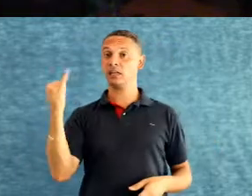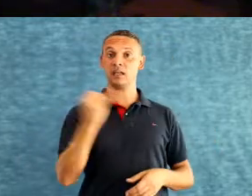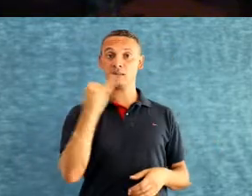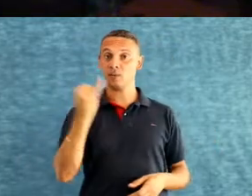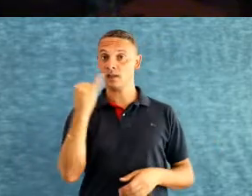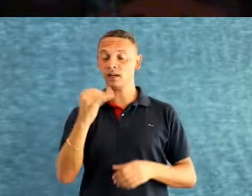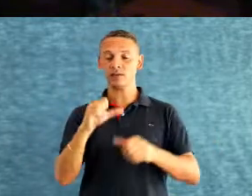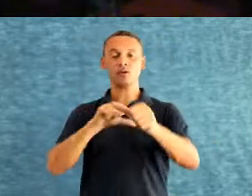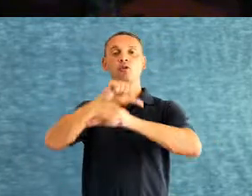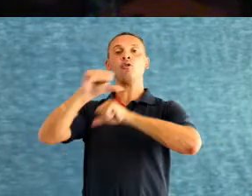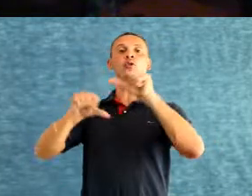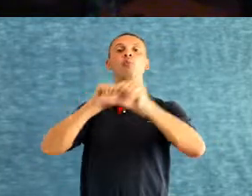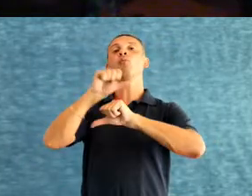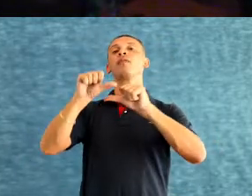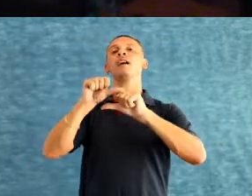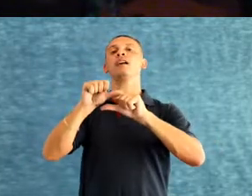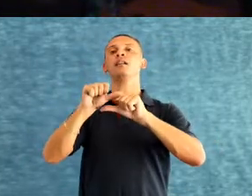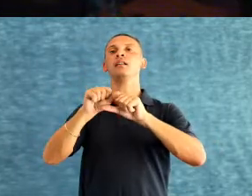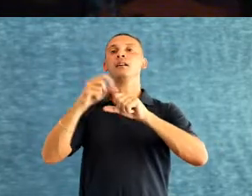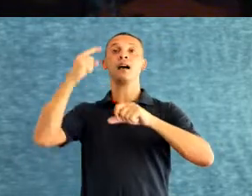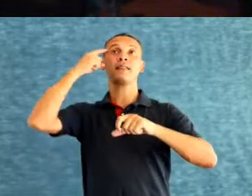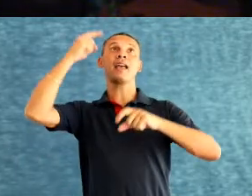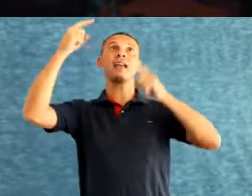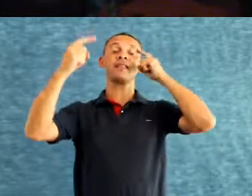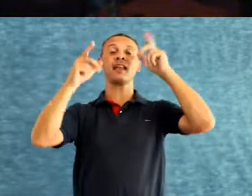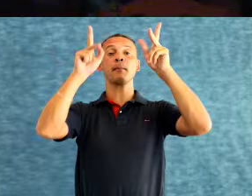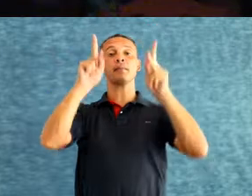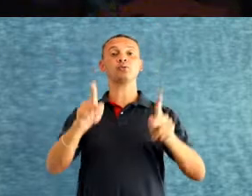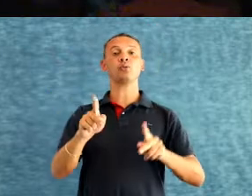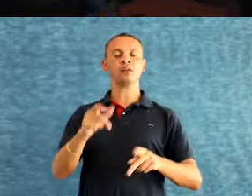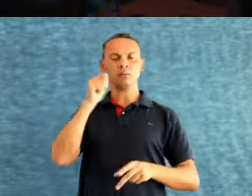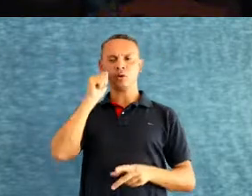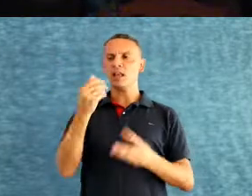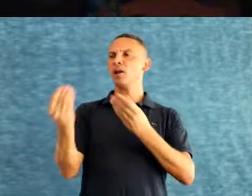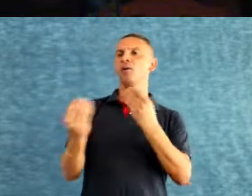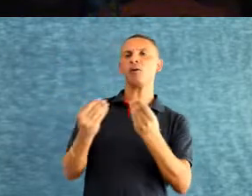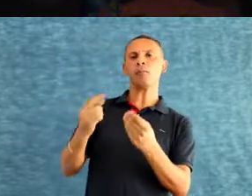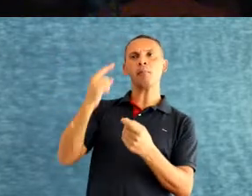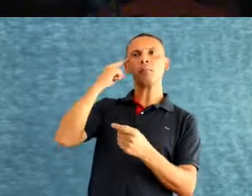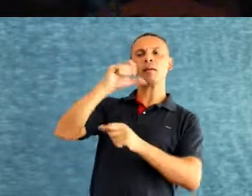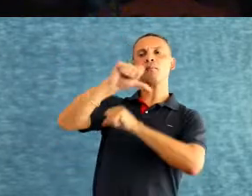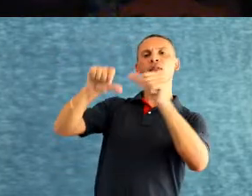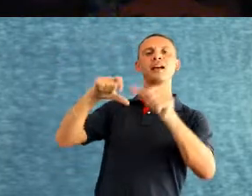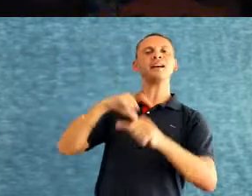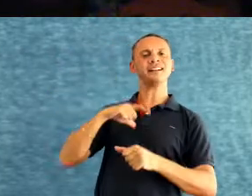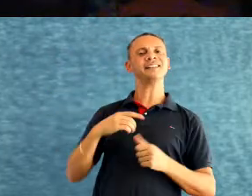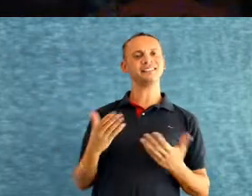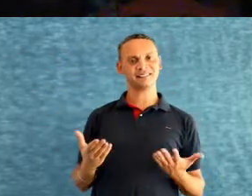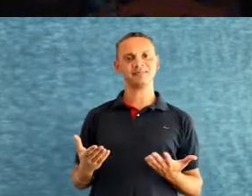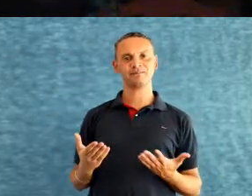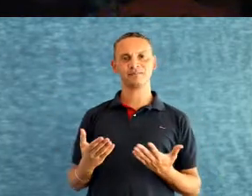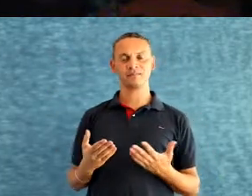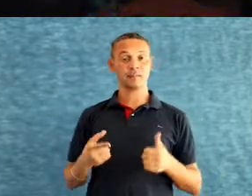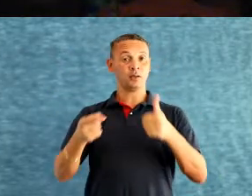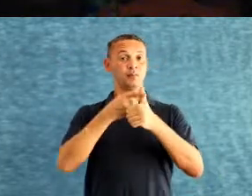ideológico vigente no que diz respeito ao comportamento das mulheres e, naturalmente, o dos homens, seus contemporâneos. Seu